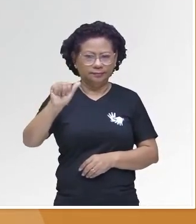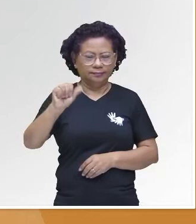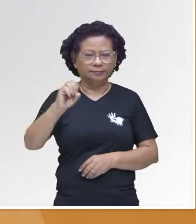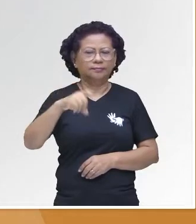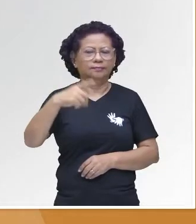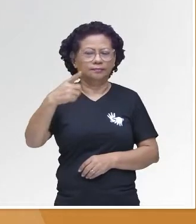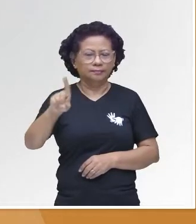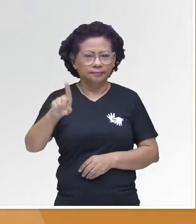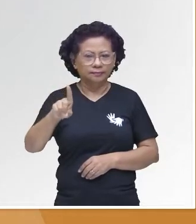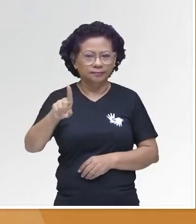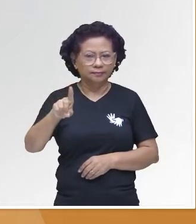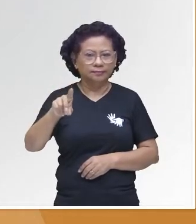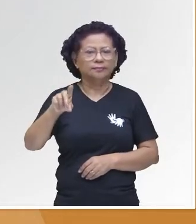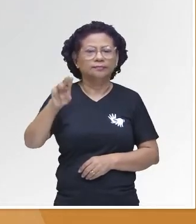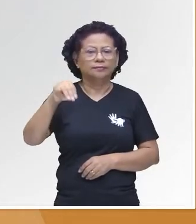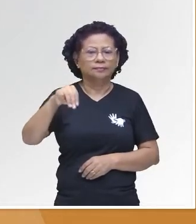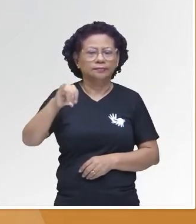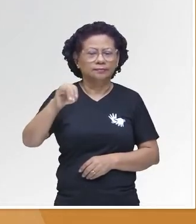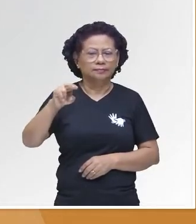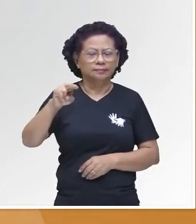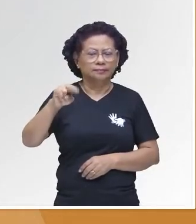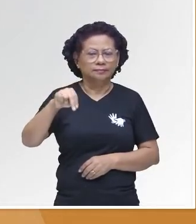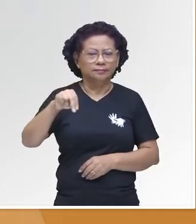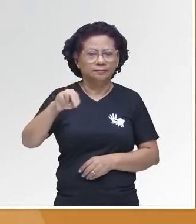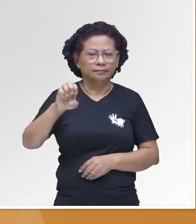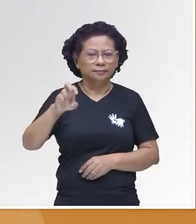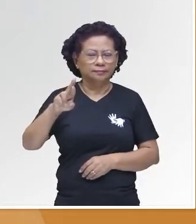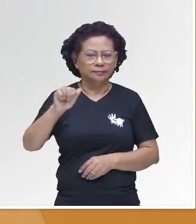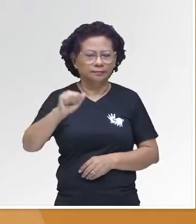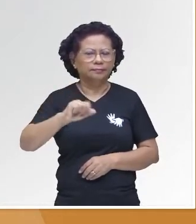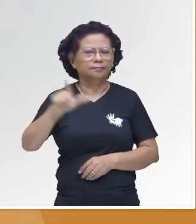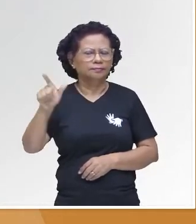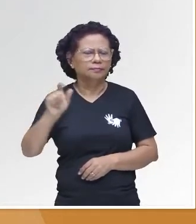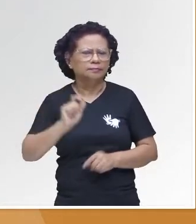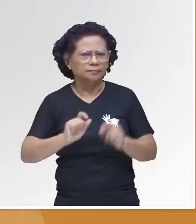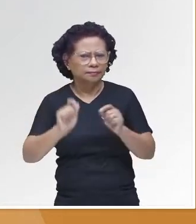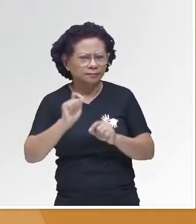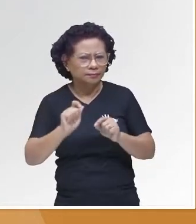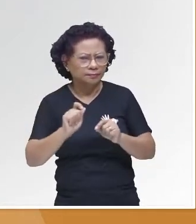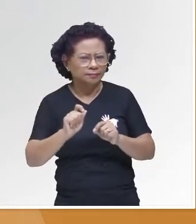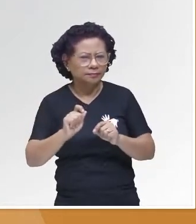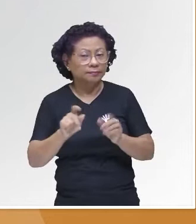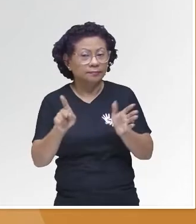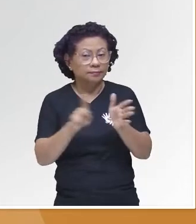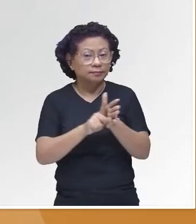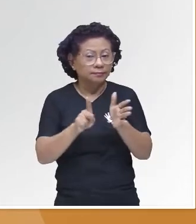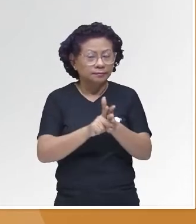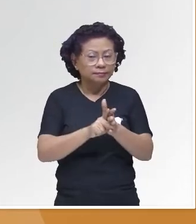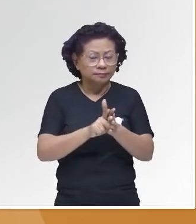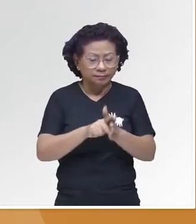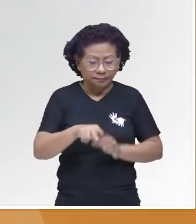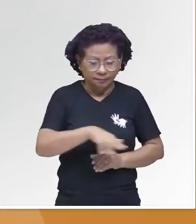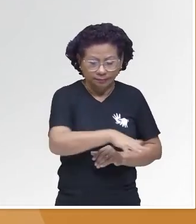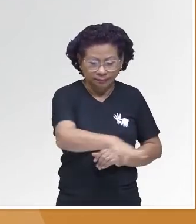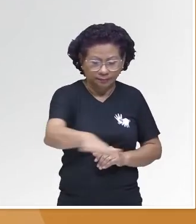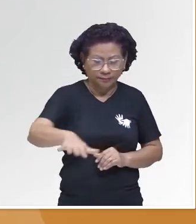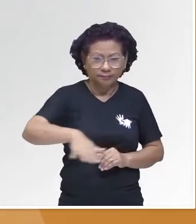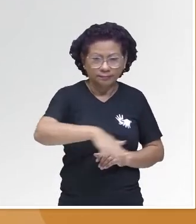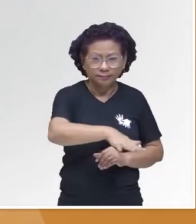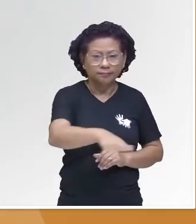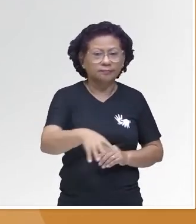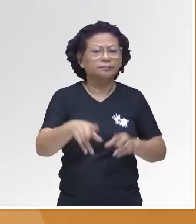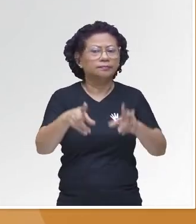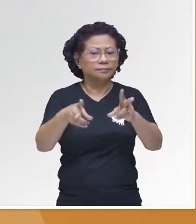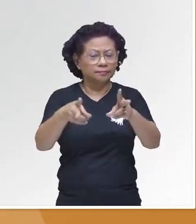de energia. Ele é composto, né, por componentes orgânicos sólidos, como vocês observam ali na imagem